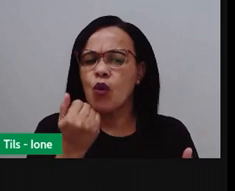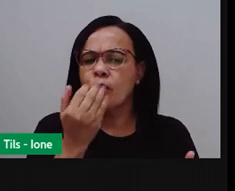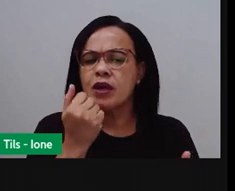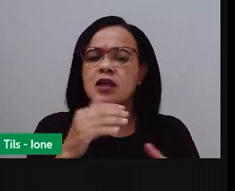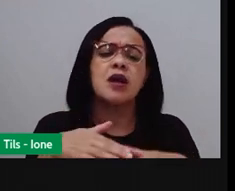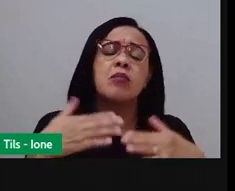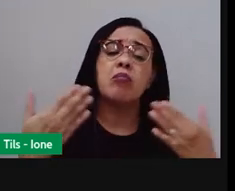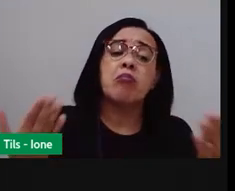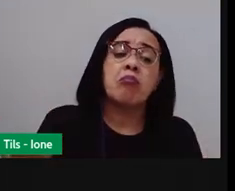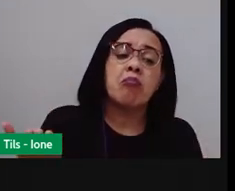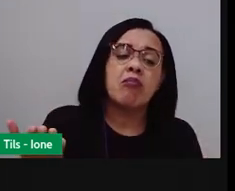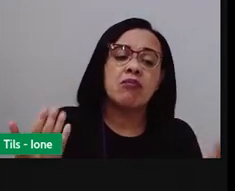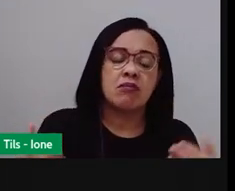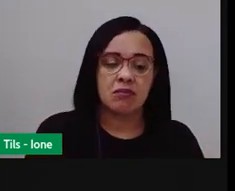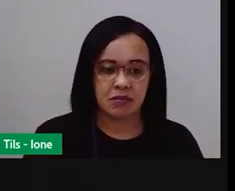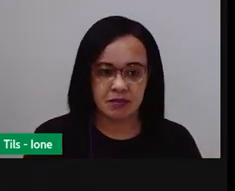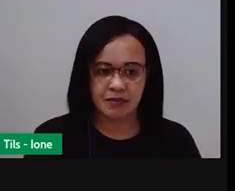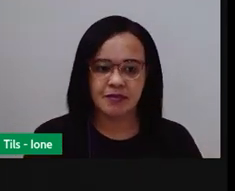sendo representadas?